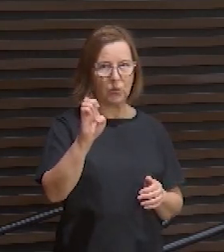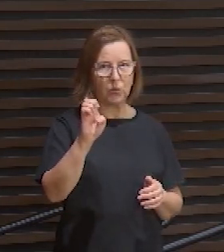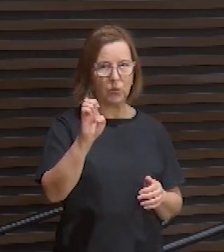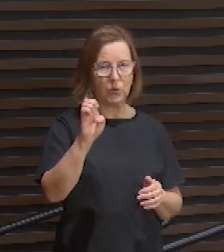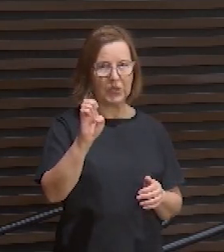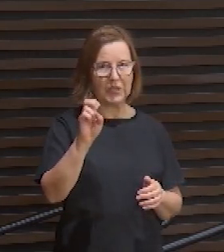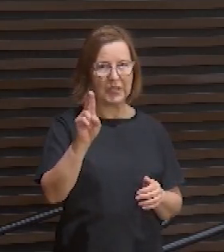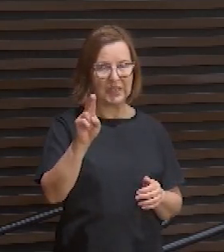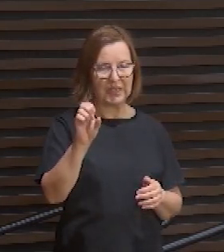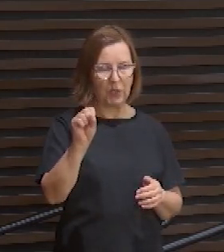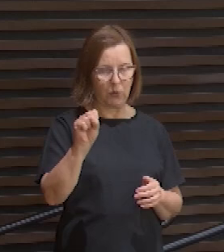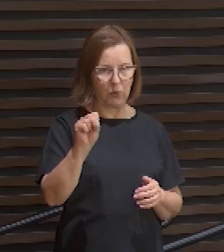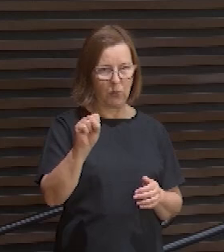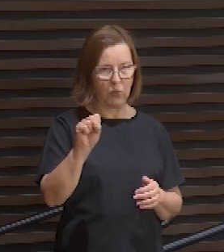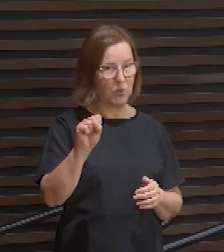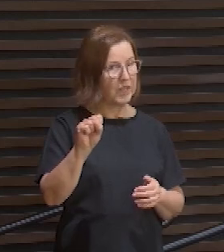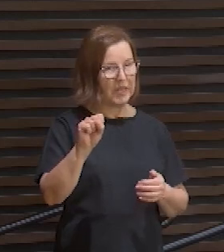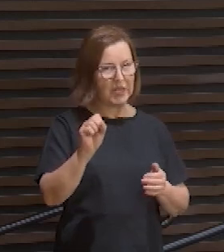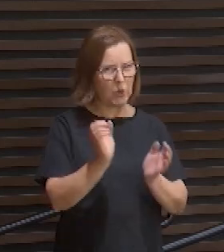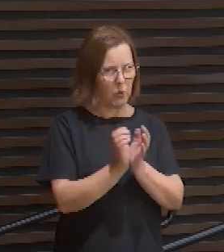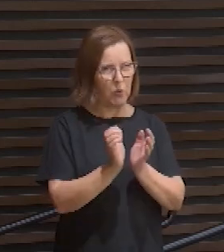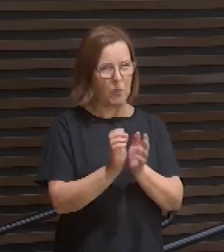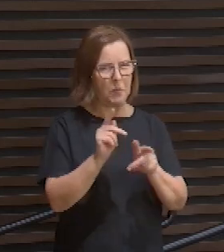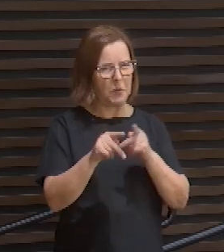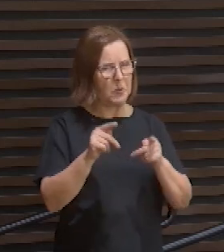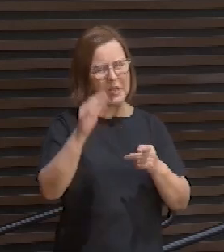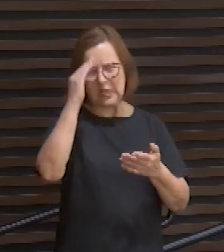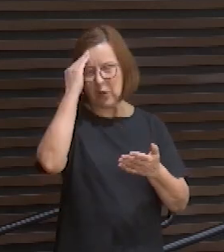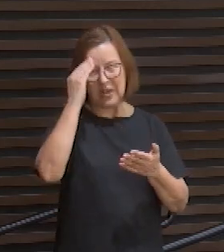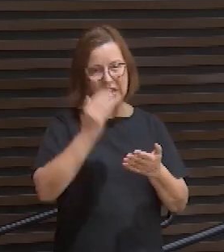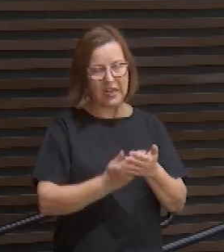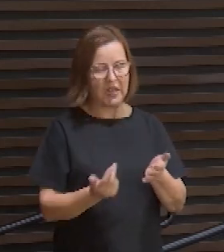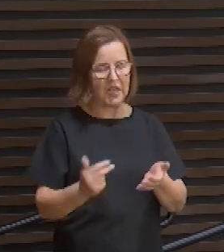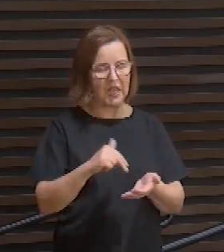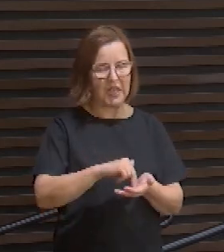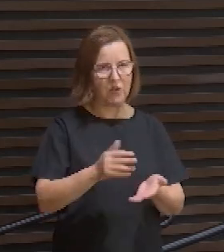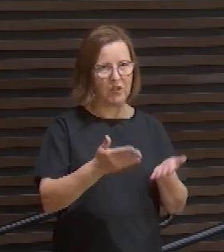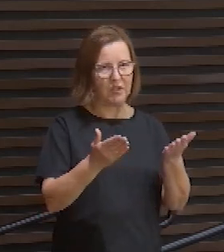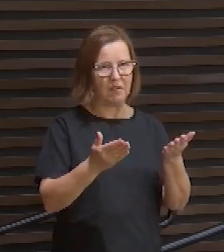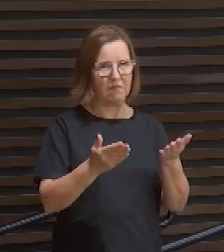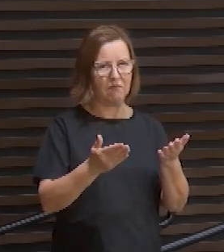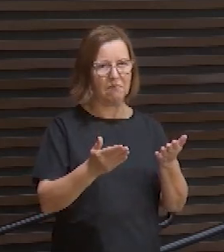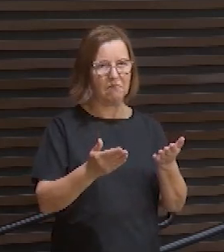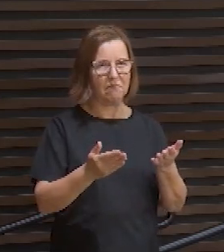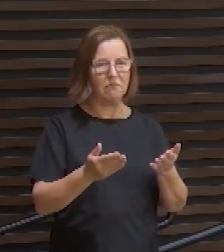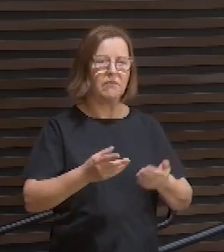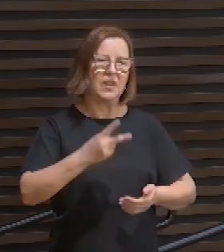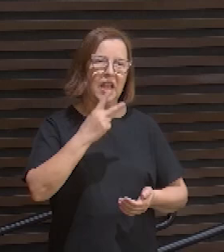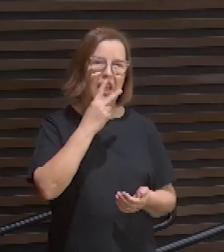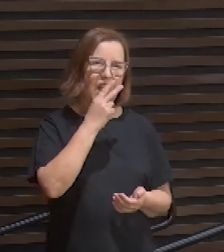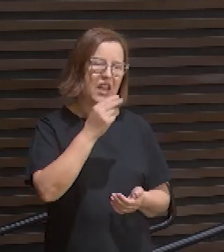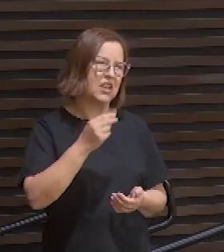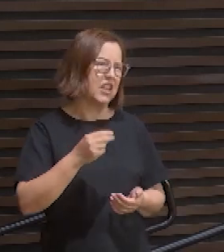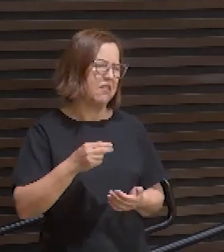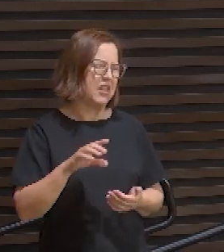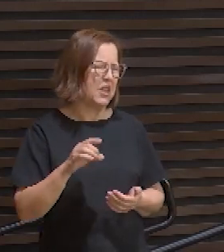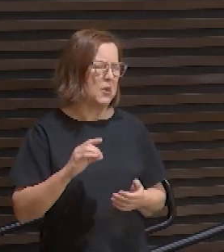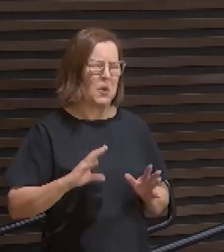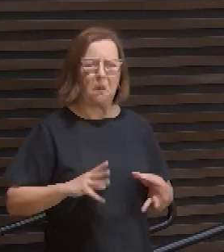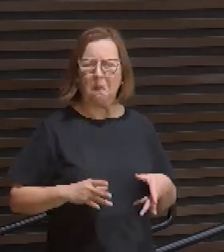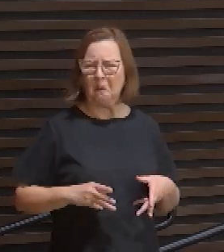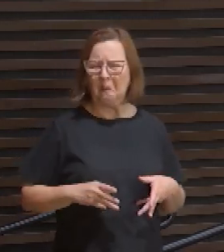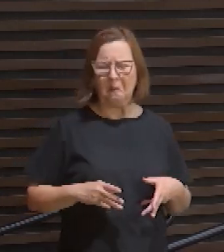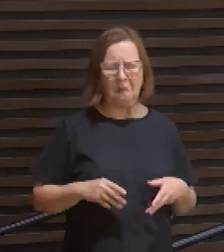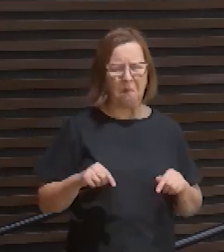na ressurreição? Os saduceus, eles eram materialistas. Ou seja, tudo se resume à matéria. Assim é